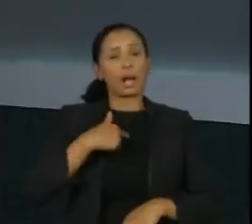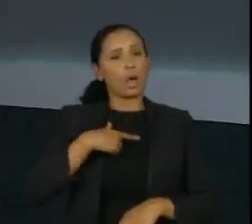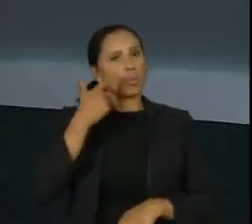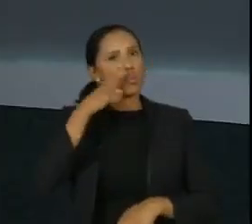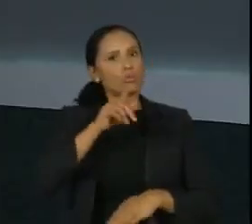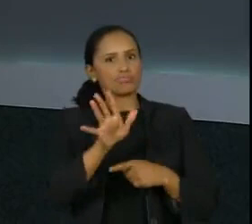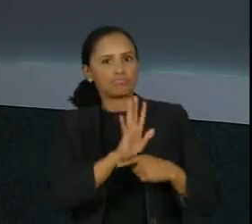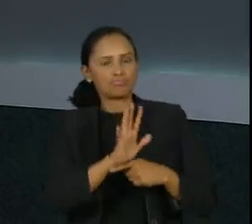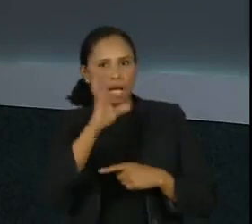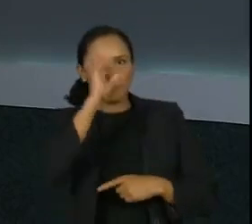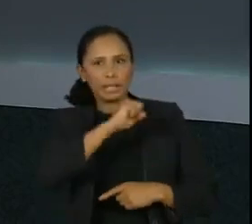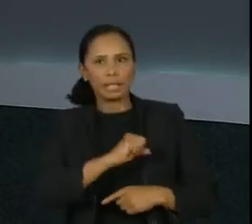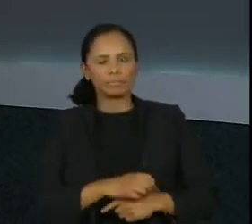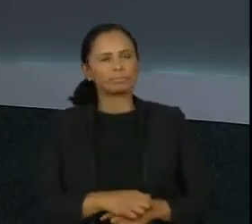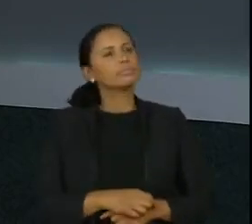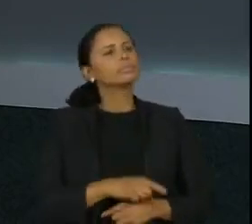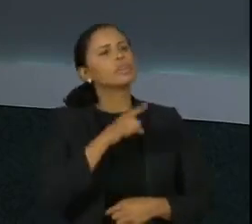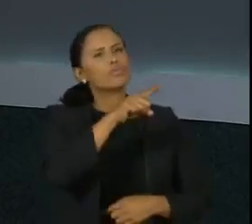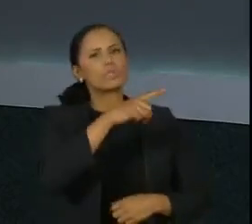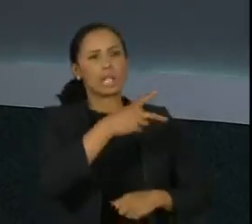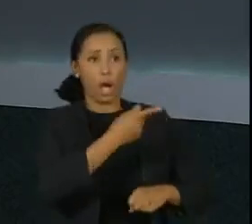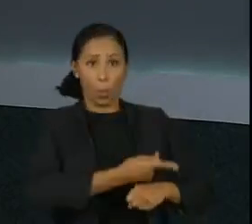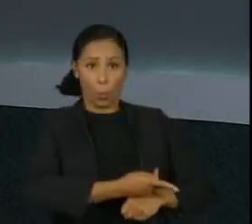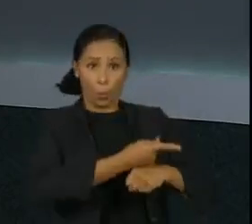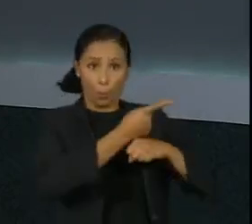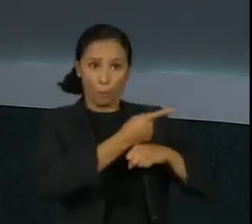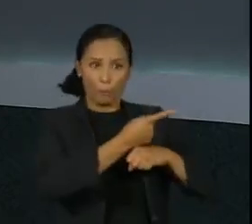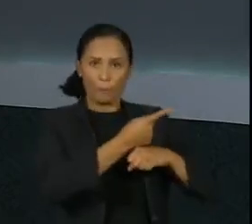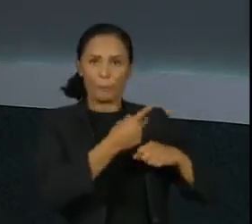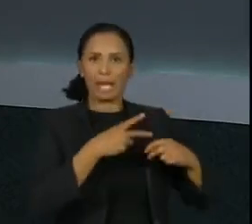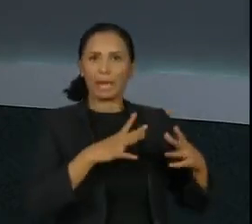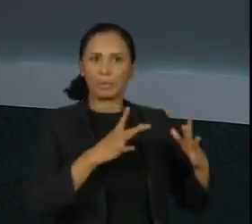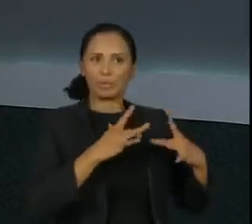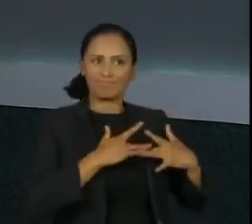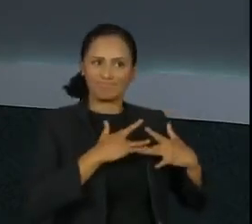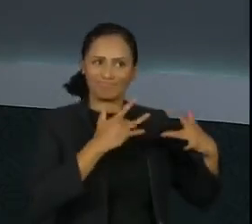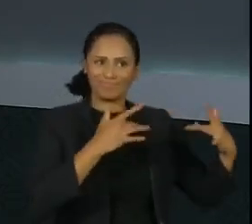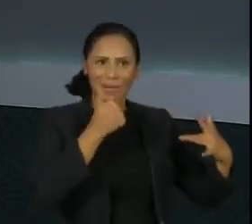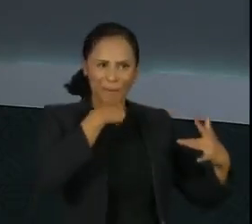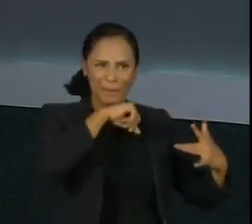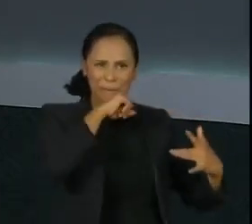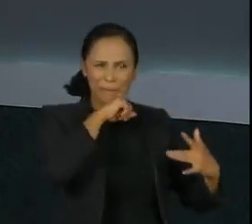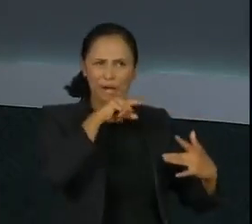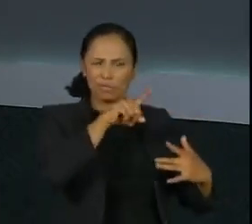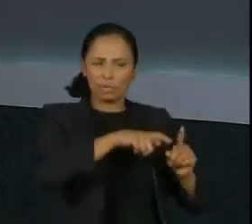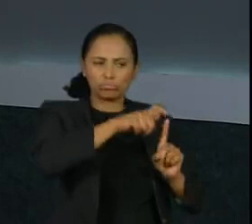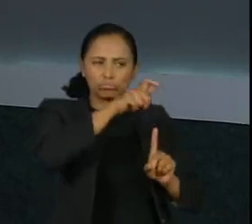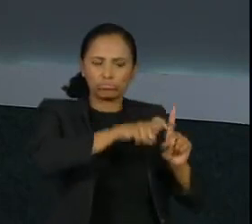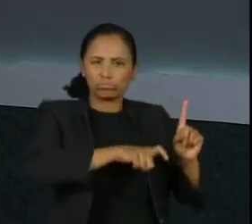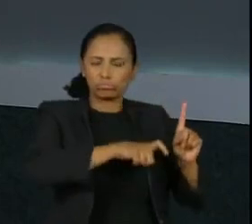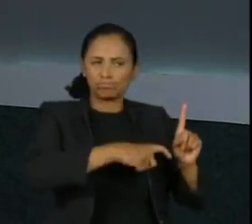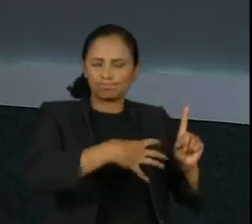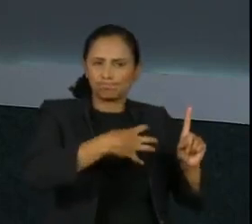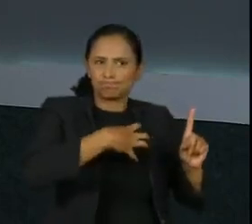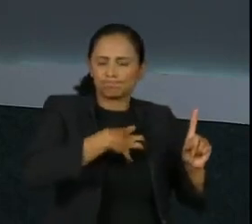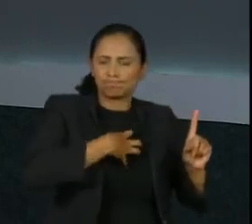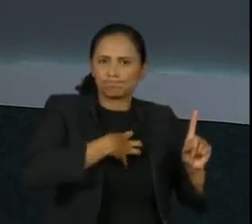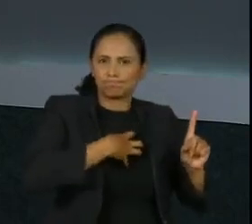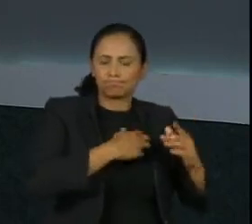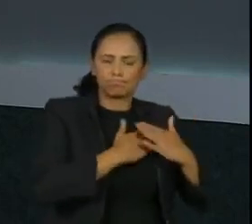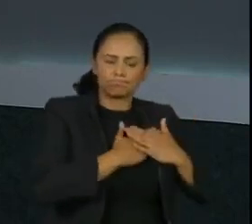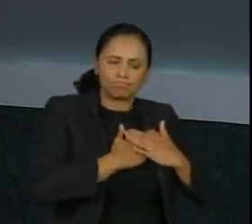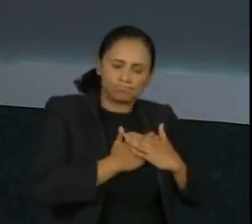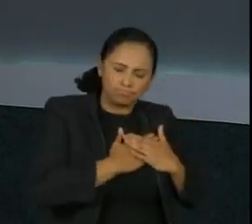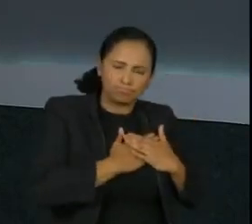à sua mãe e, assim como a sua personagem, você enfrentou o luto, né? Está enfrentando o